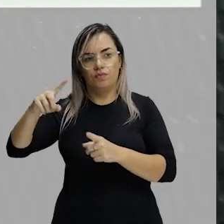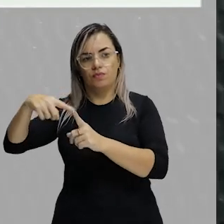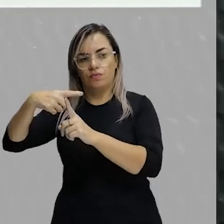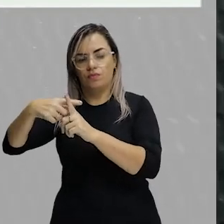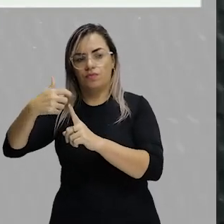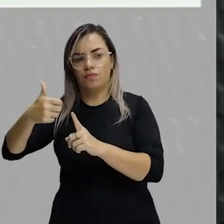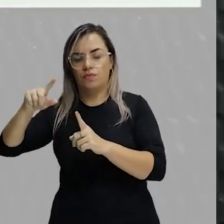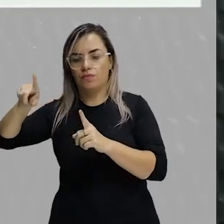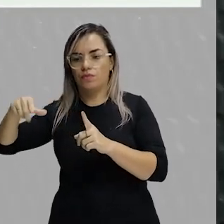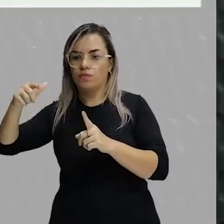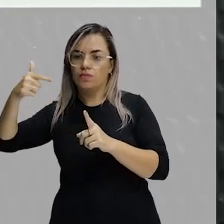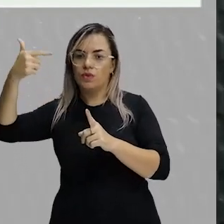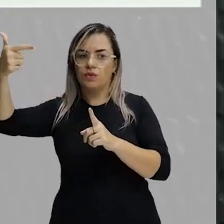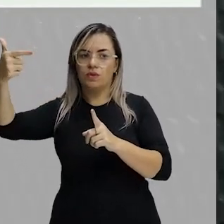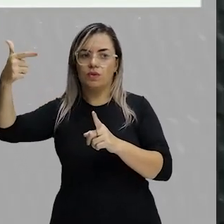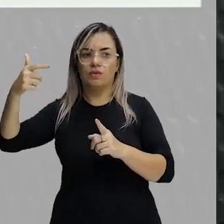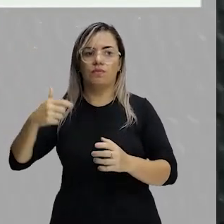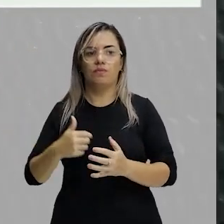quadrado.